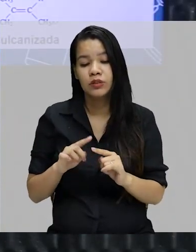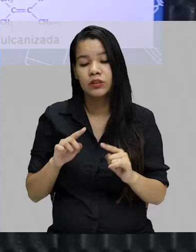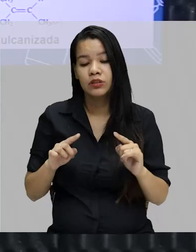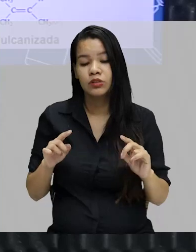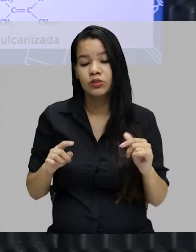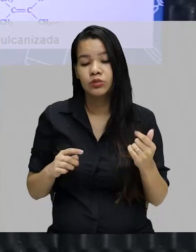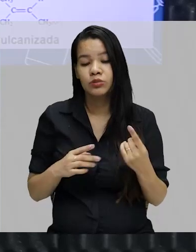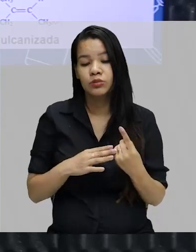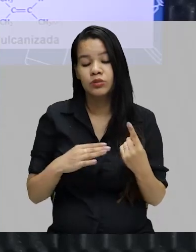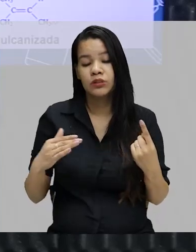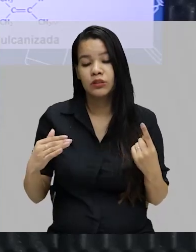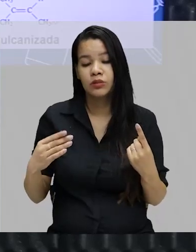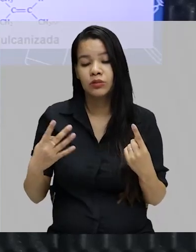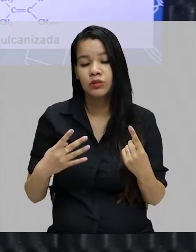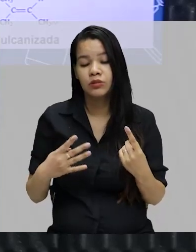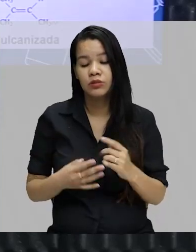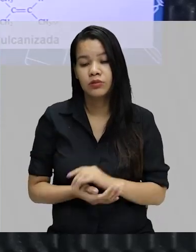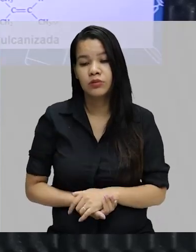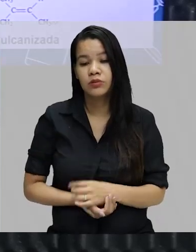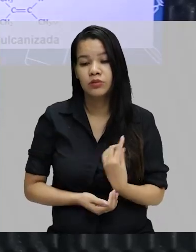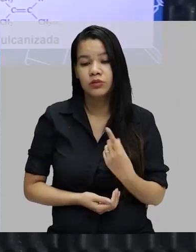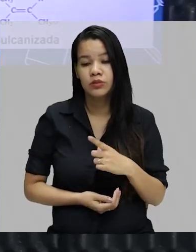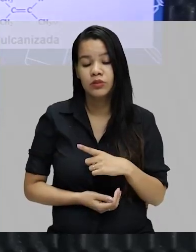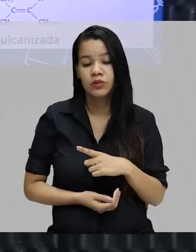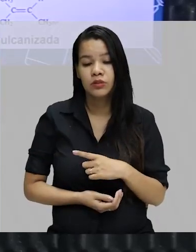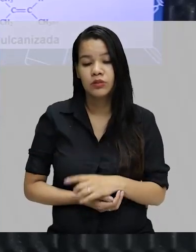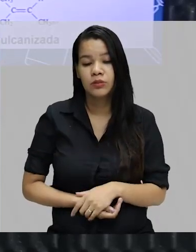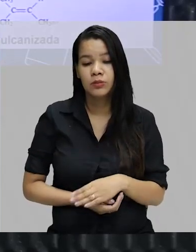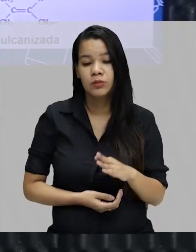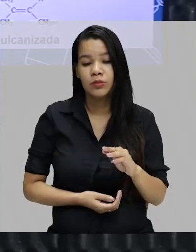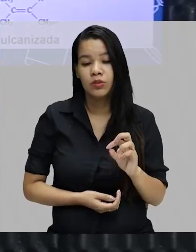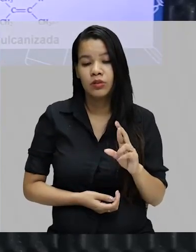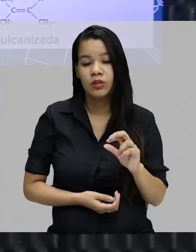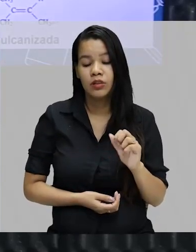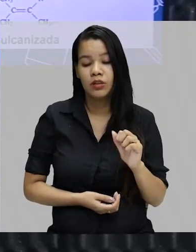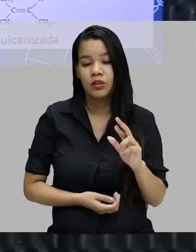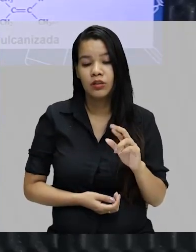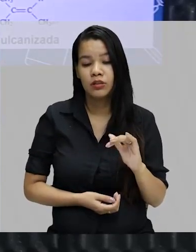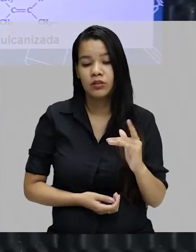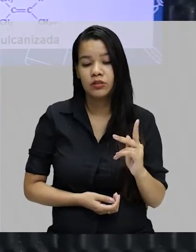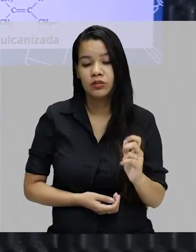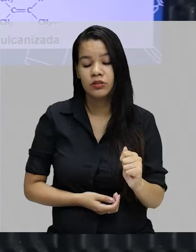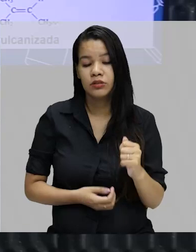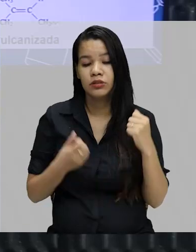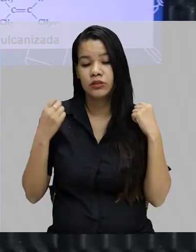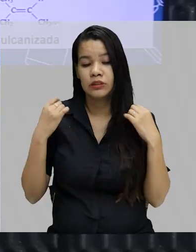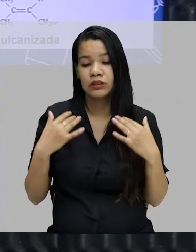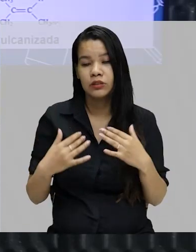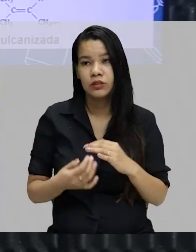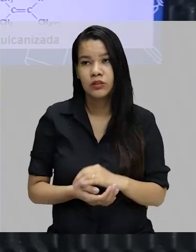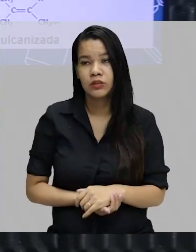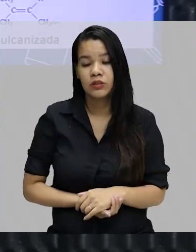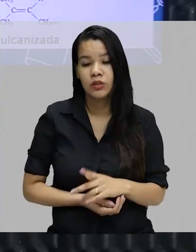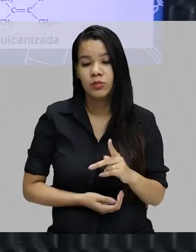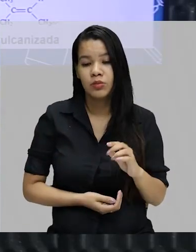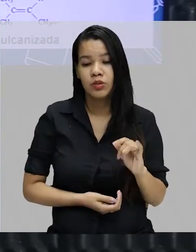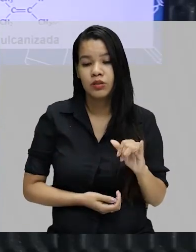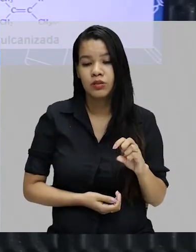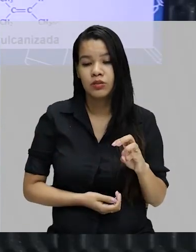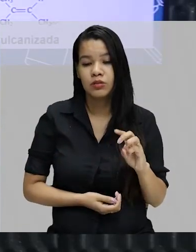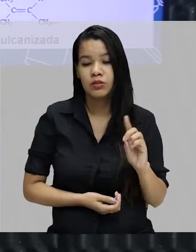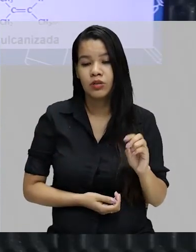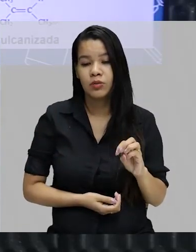a 4. É justamente aqui, ó, nós temos a borracha natural, turminha, certo? O